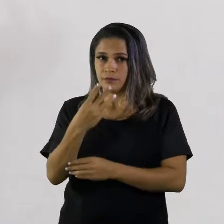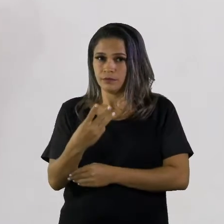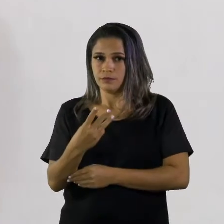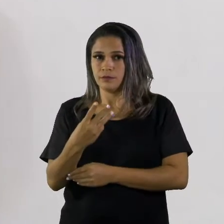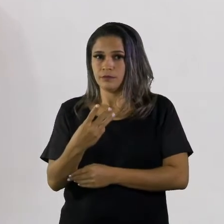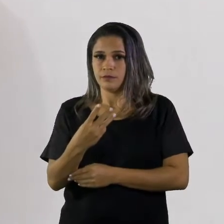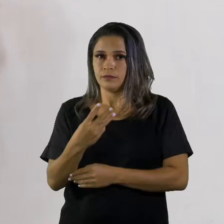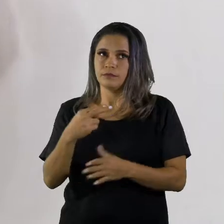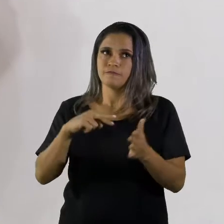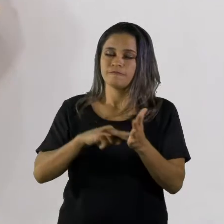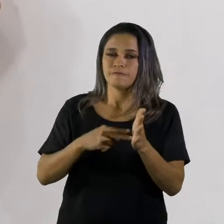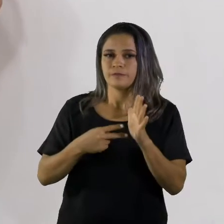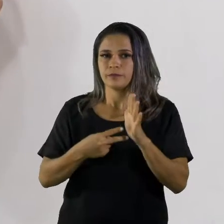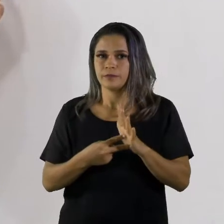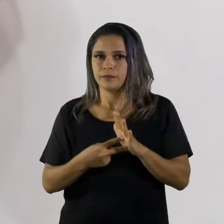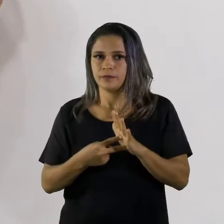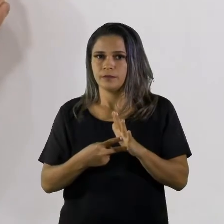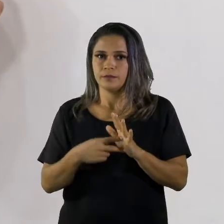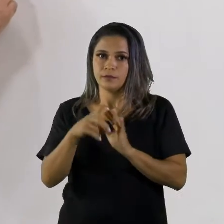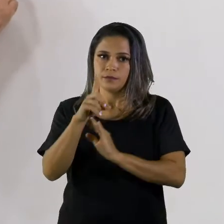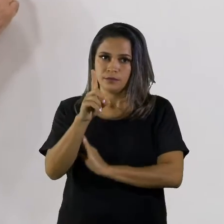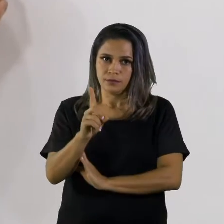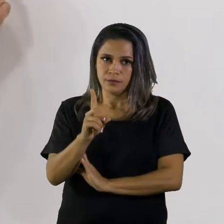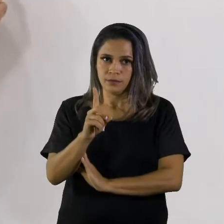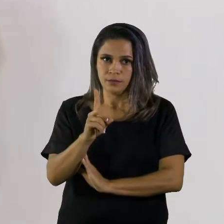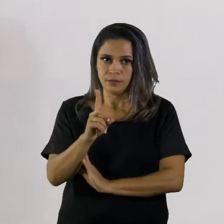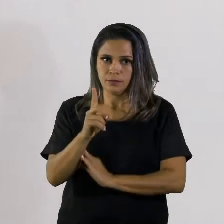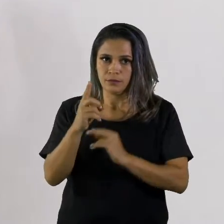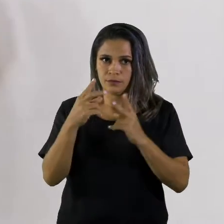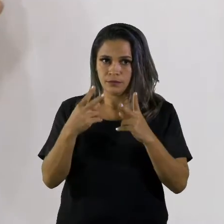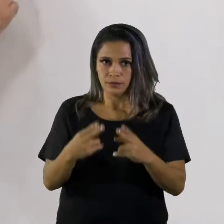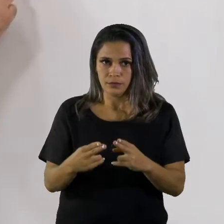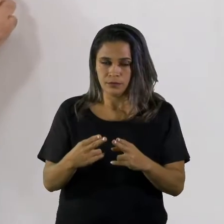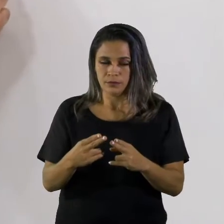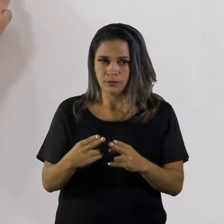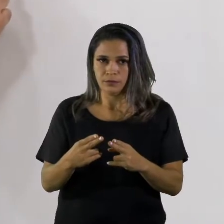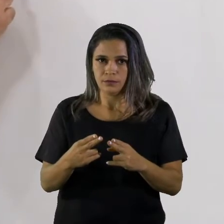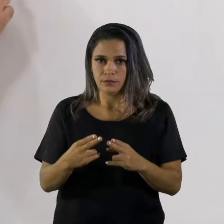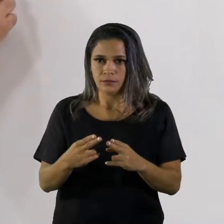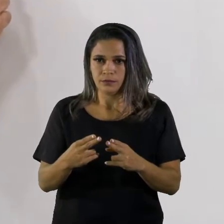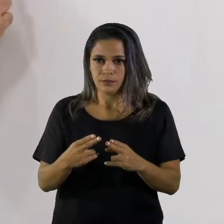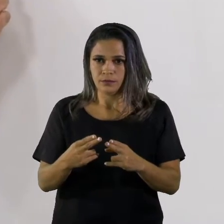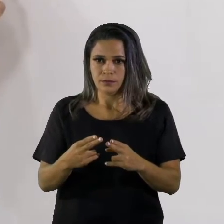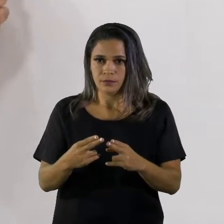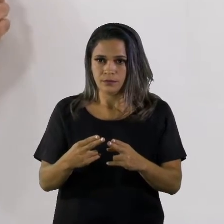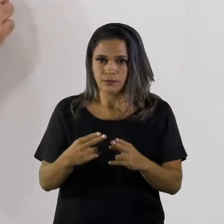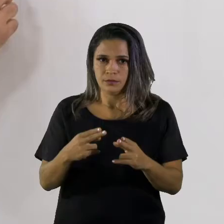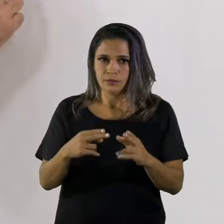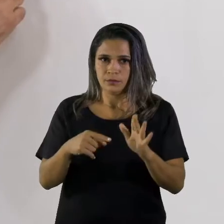Isso significa que D é igual a menos 7